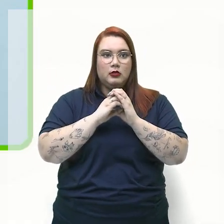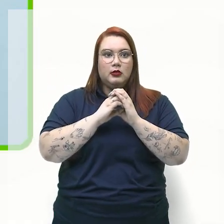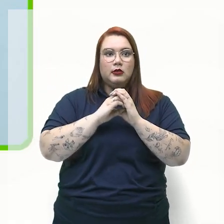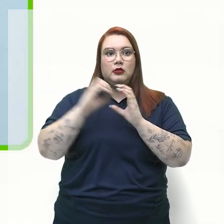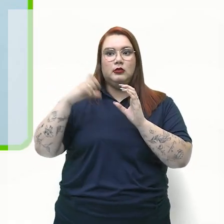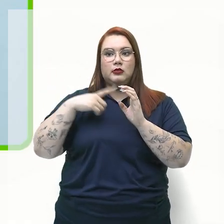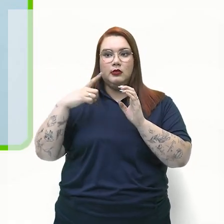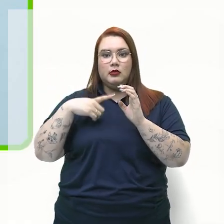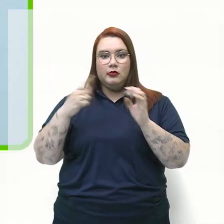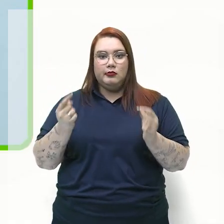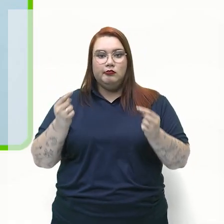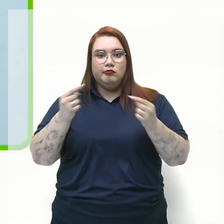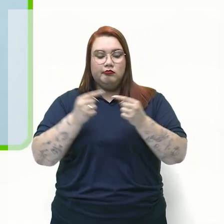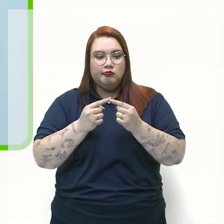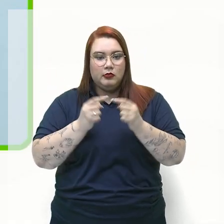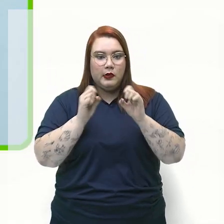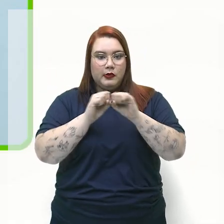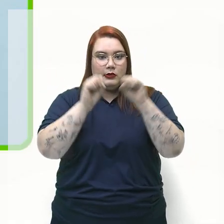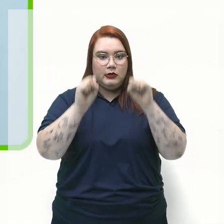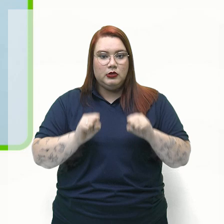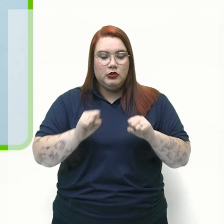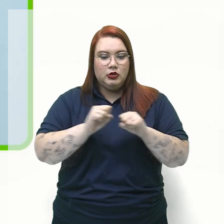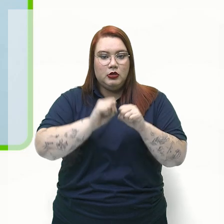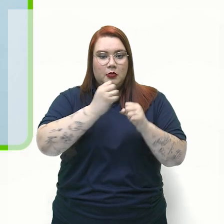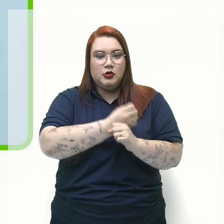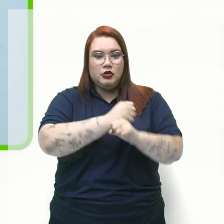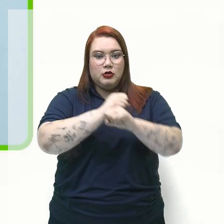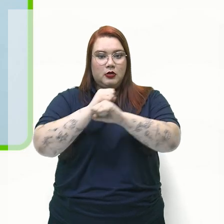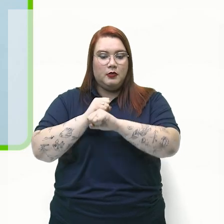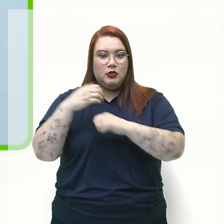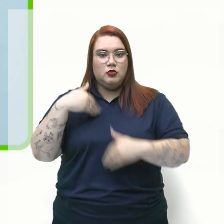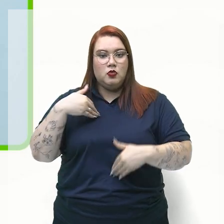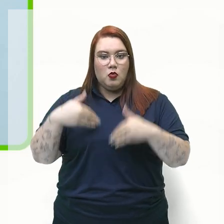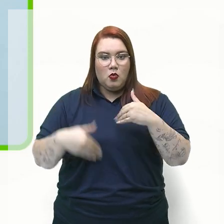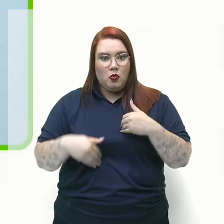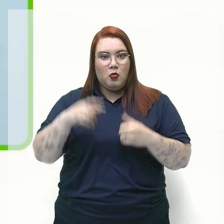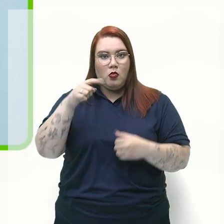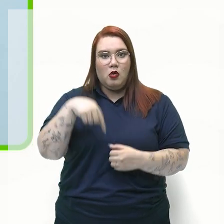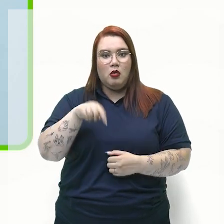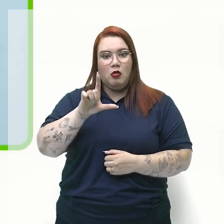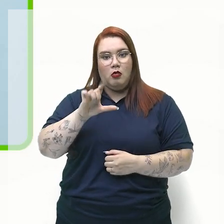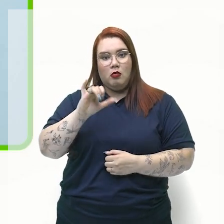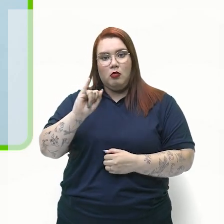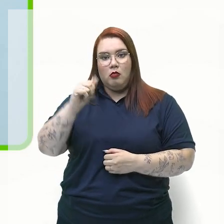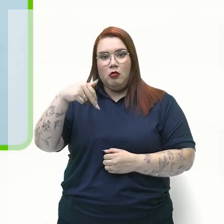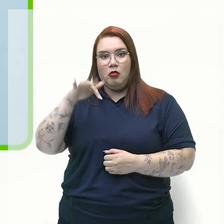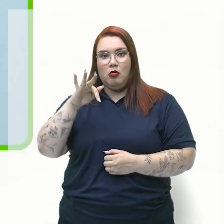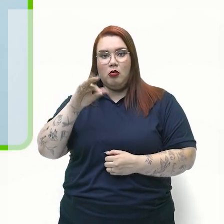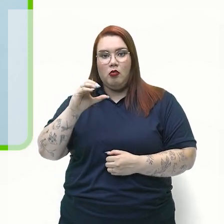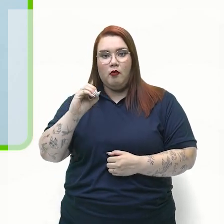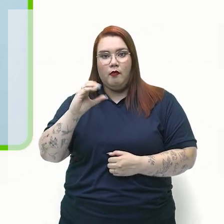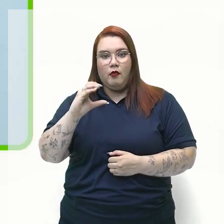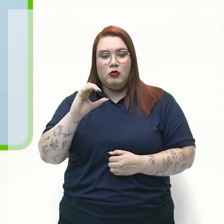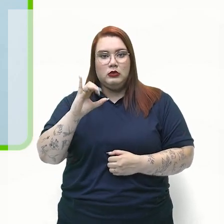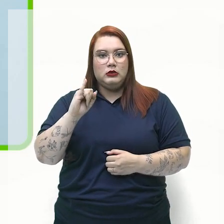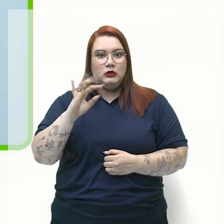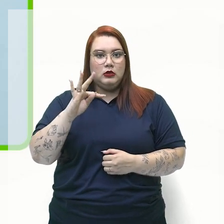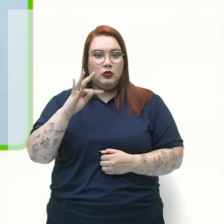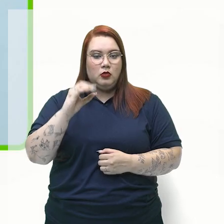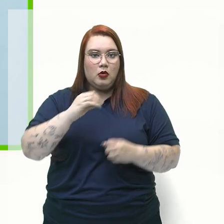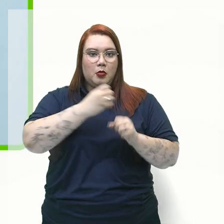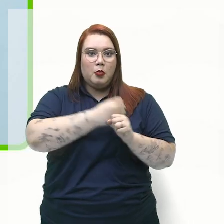faz parte do sistema imunológico, ela é um linfócito que tem como objetivo proteger o nosso corpo